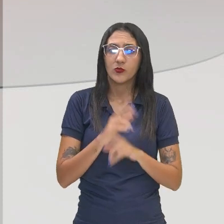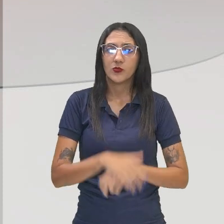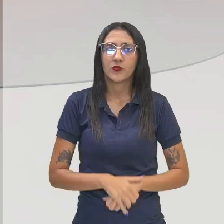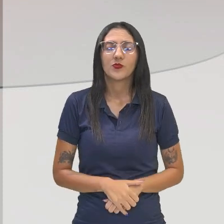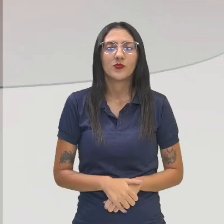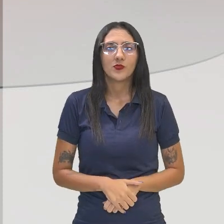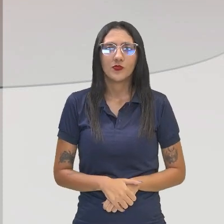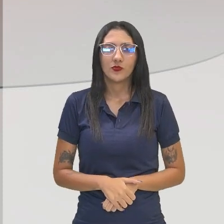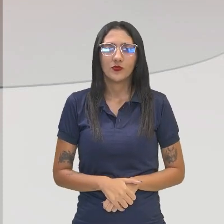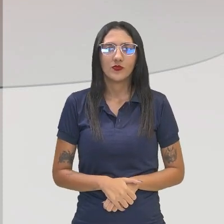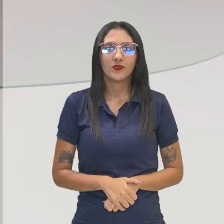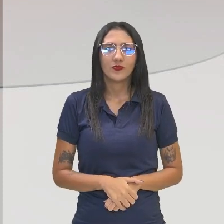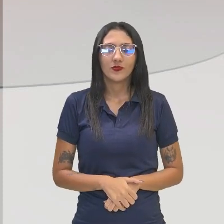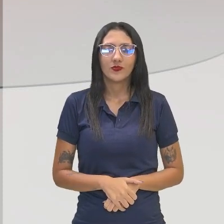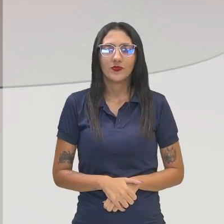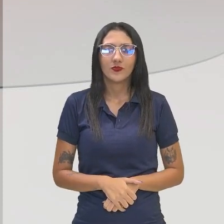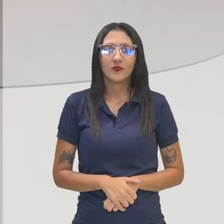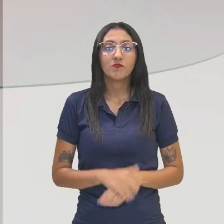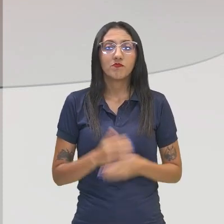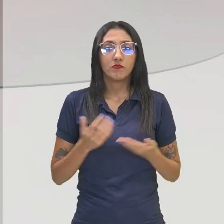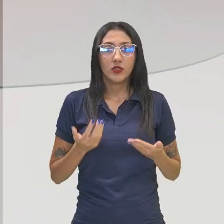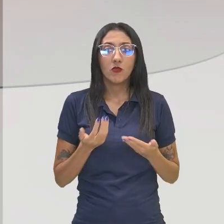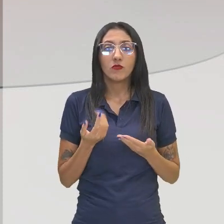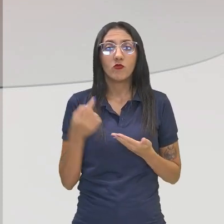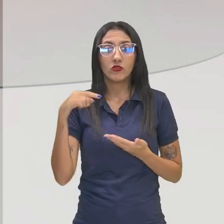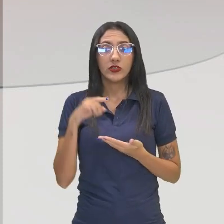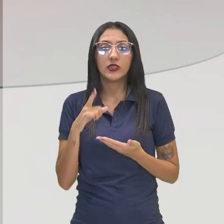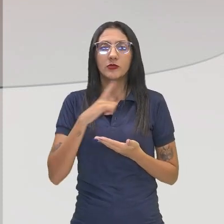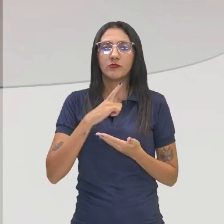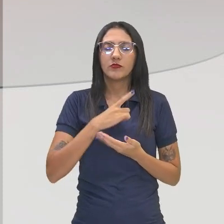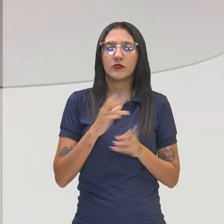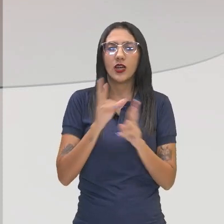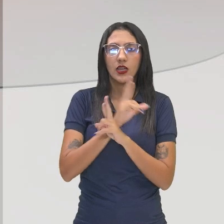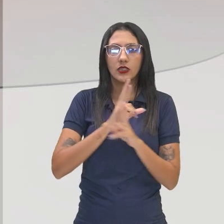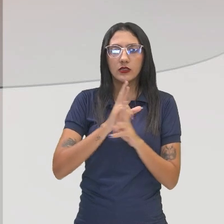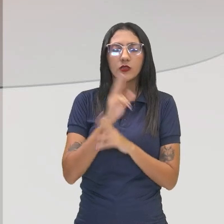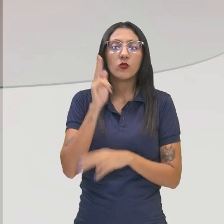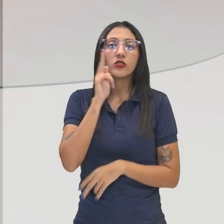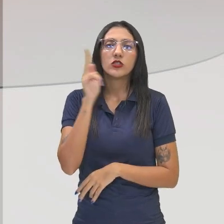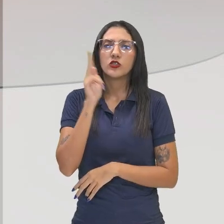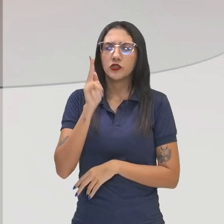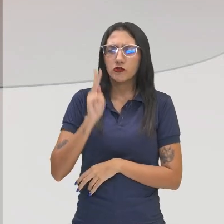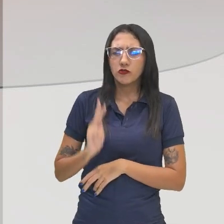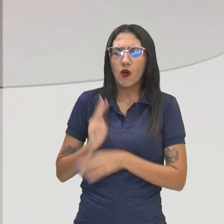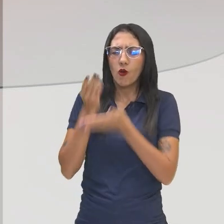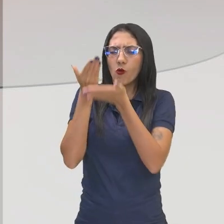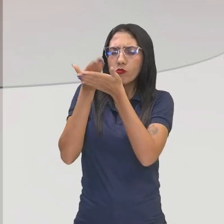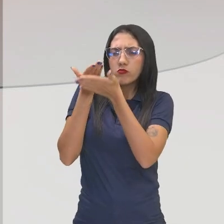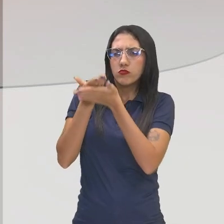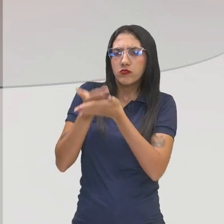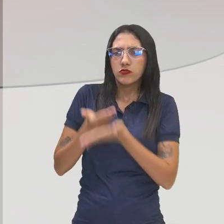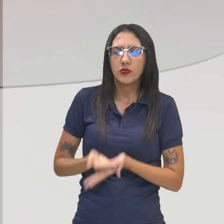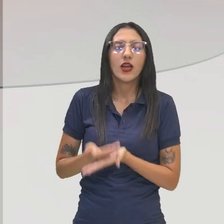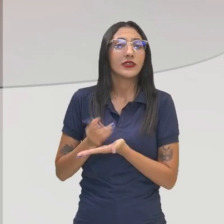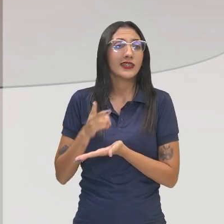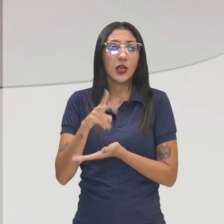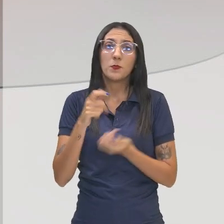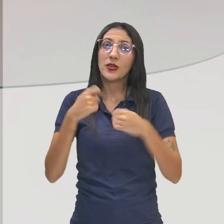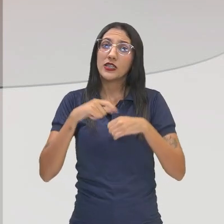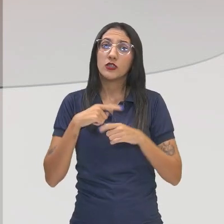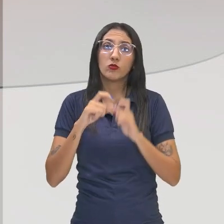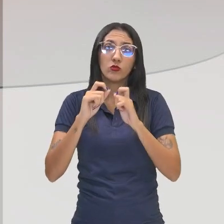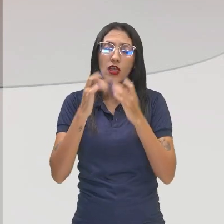Então, você está inserido, né, no estudo da história, é justamente sempre estar